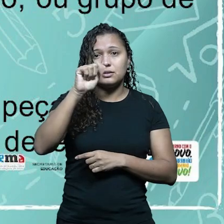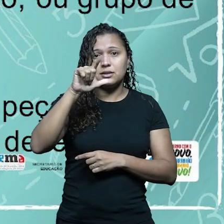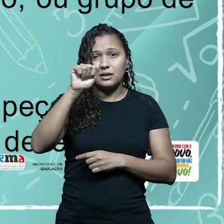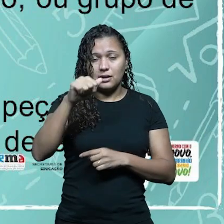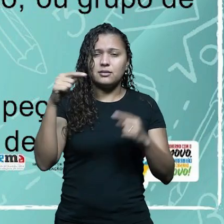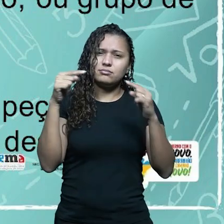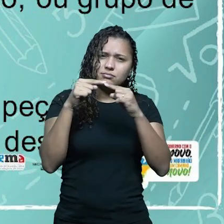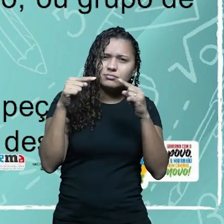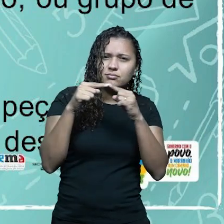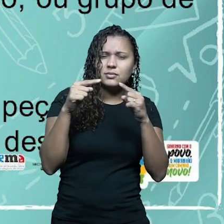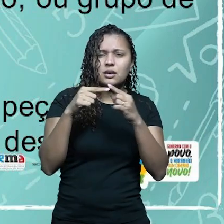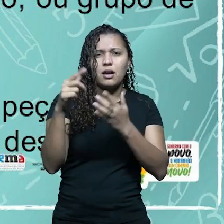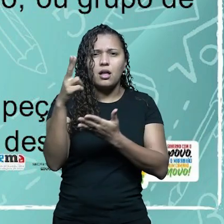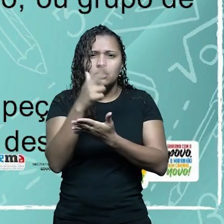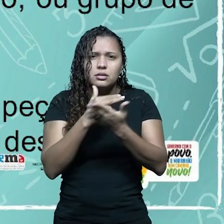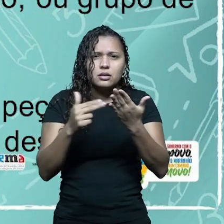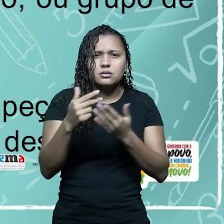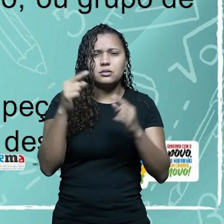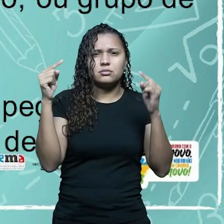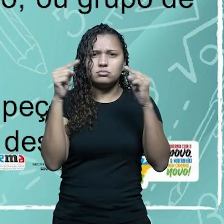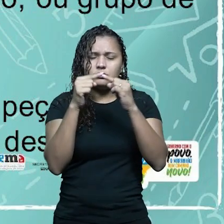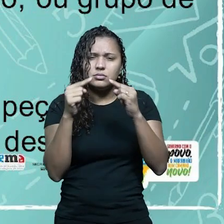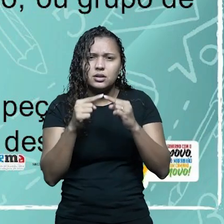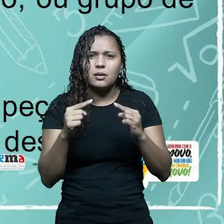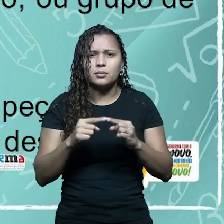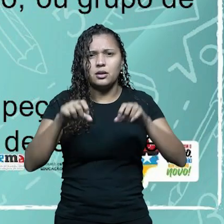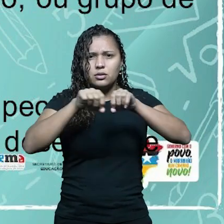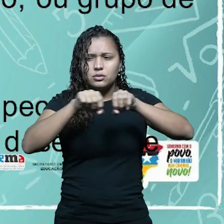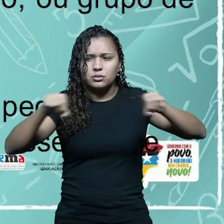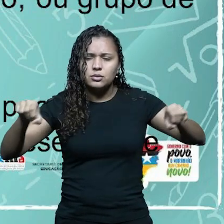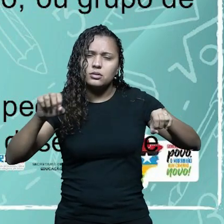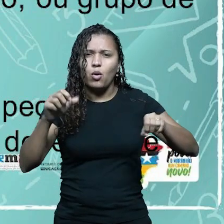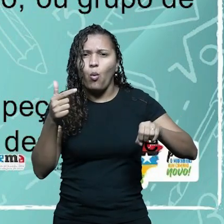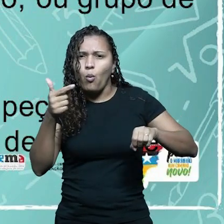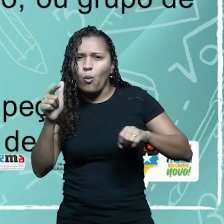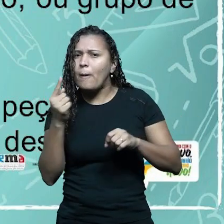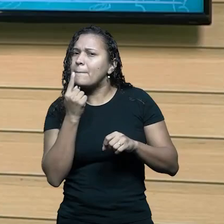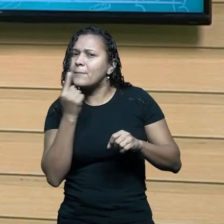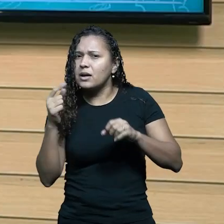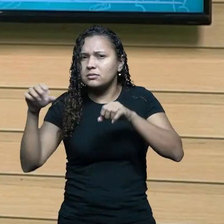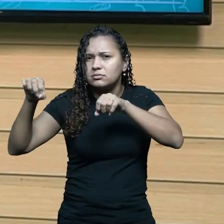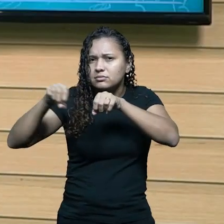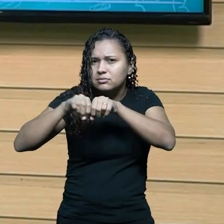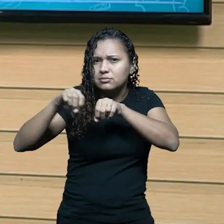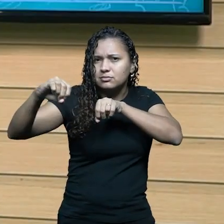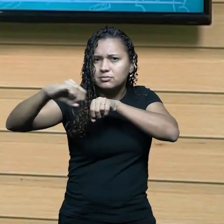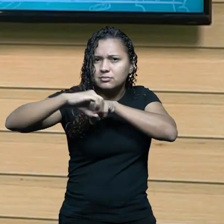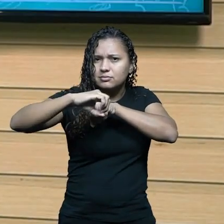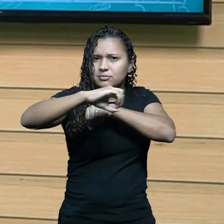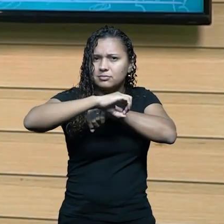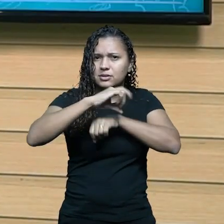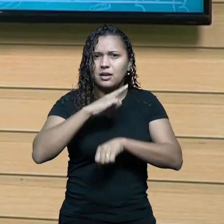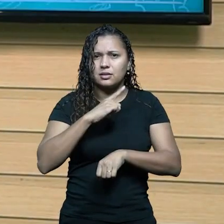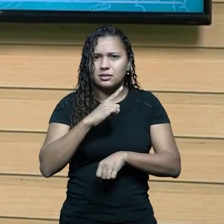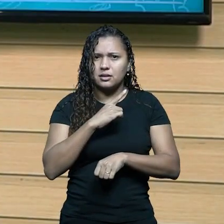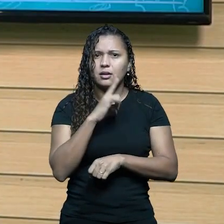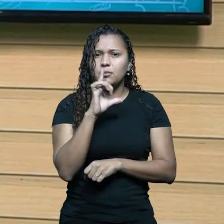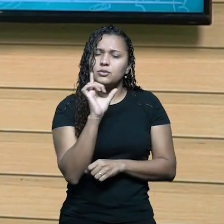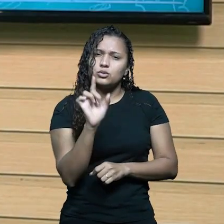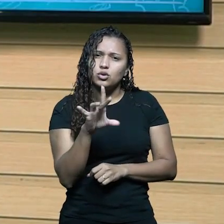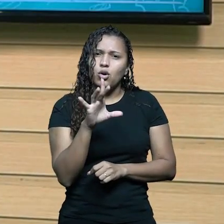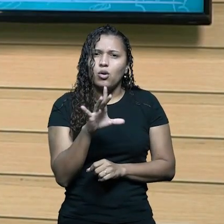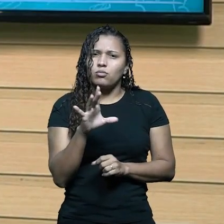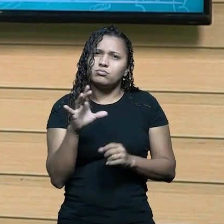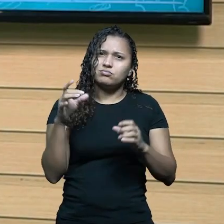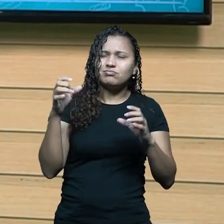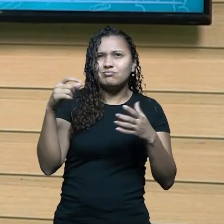para cada tubulação ou grupo de tubulações próximas e interligadas. Nesse caso aqui, nós temos apenas